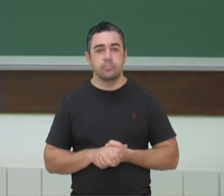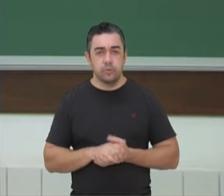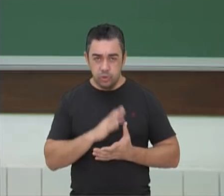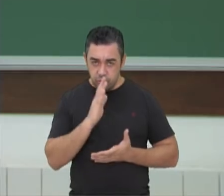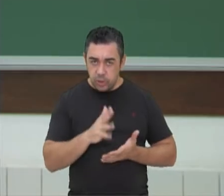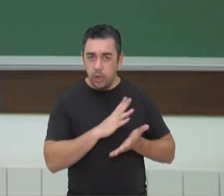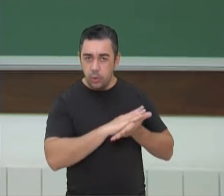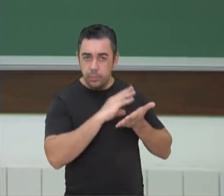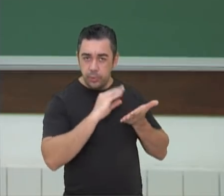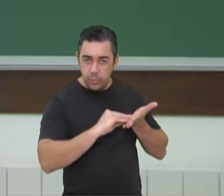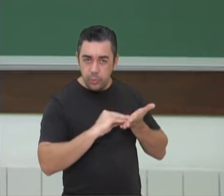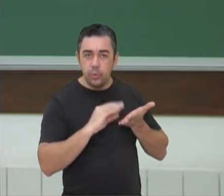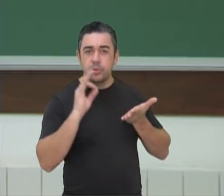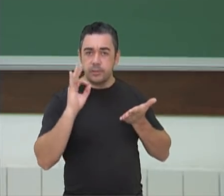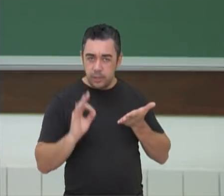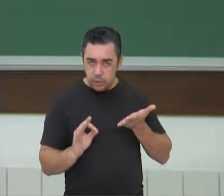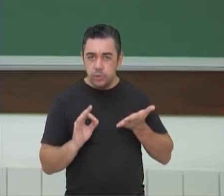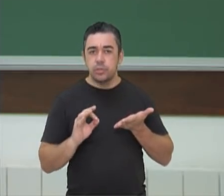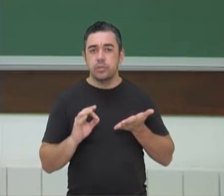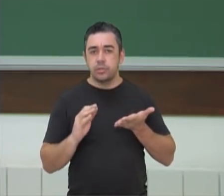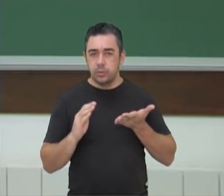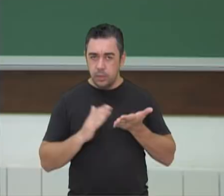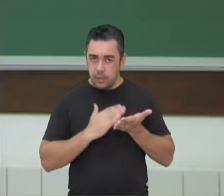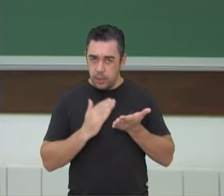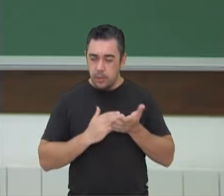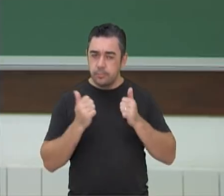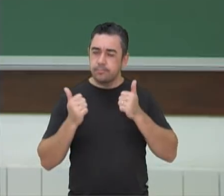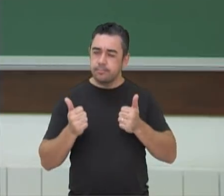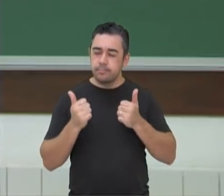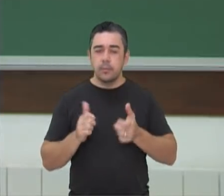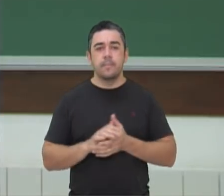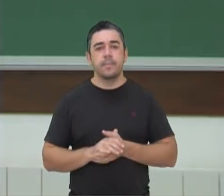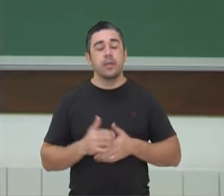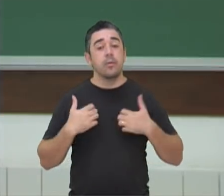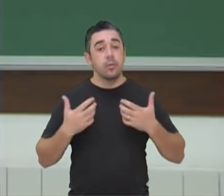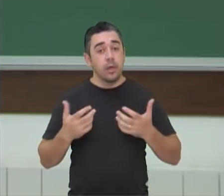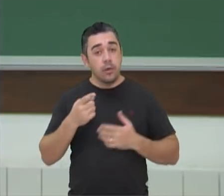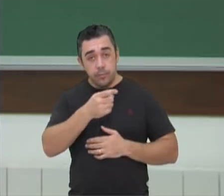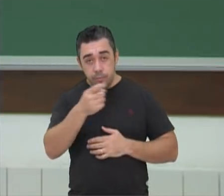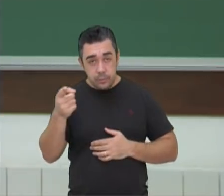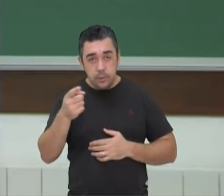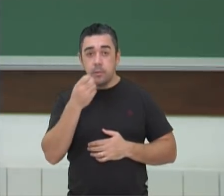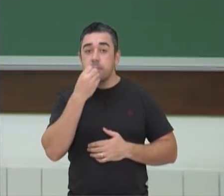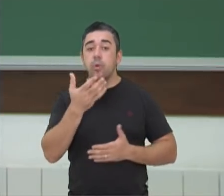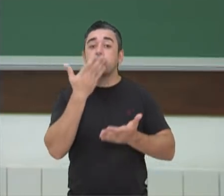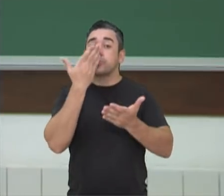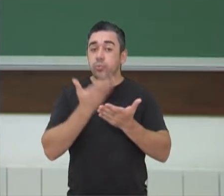Copiou o exercício? Caprichado no seu caderno? Que ótimo! Então eu desejo para vocês um bom